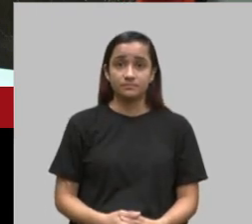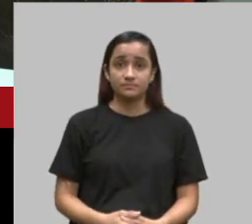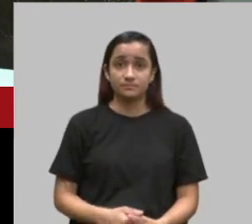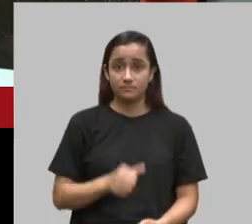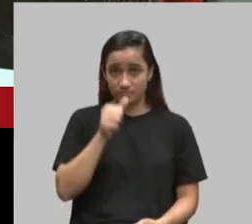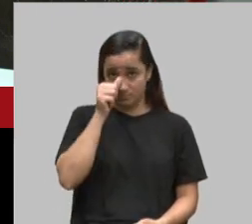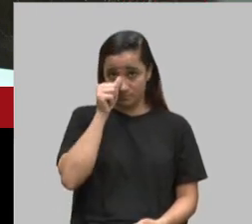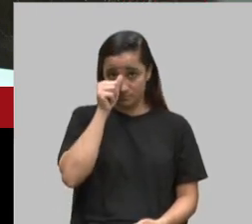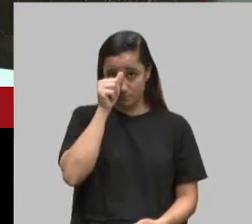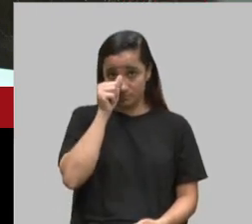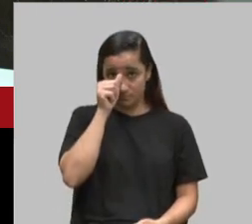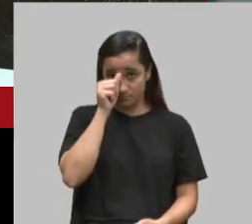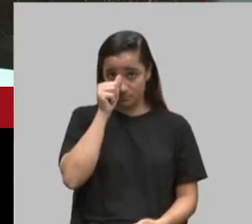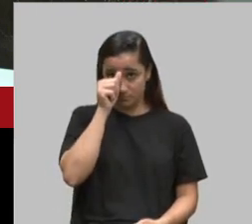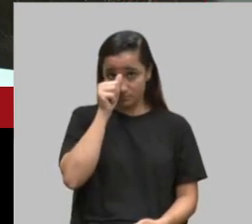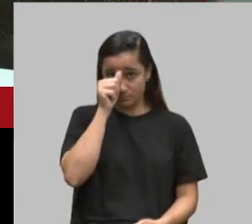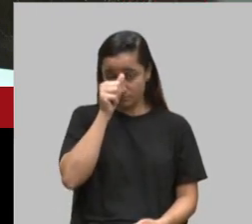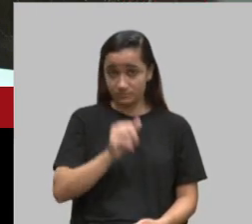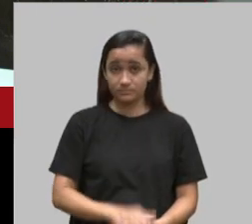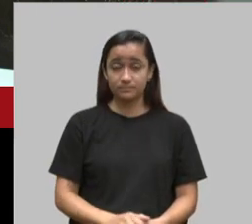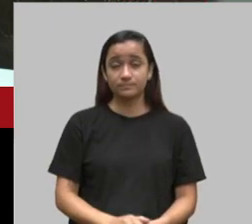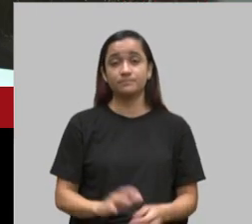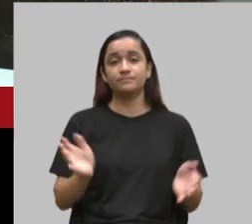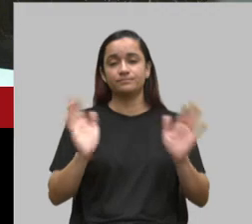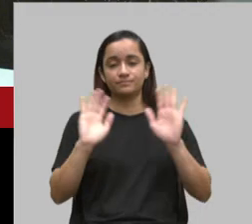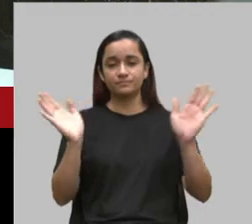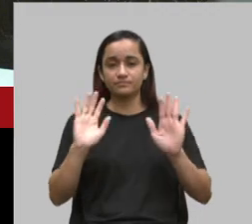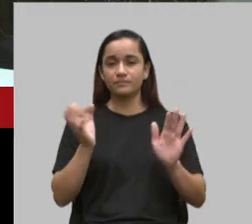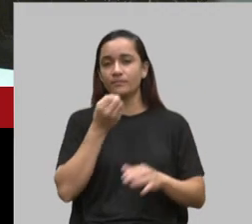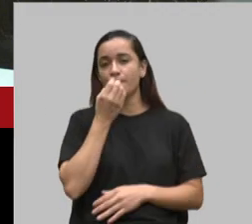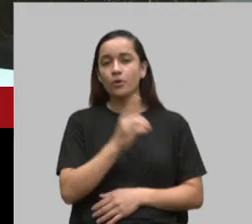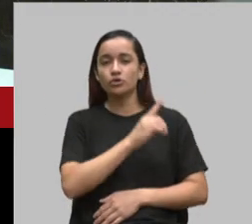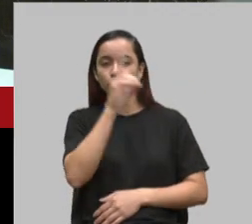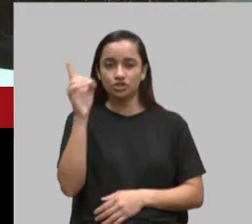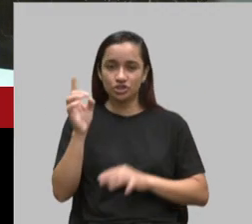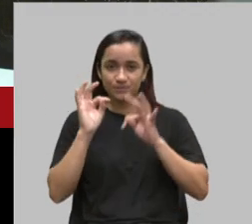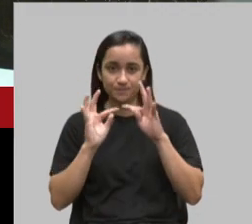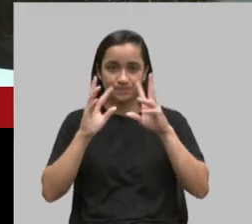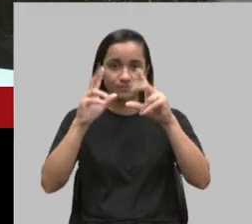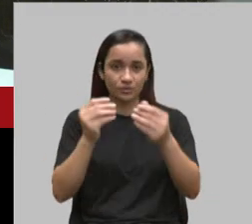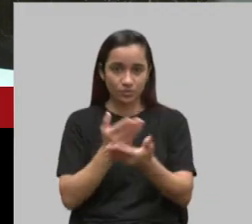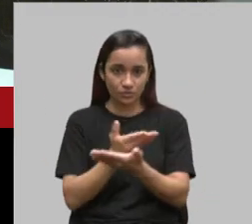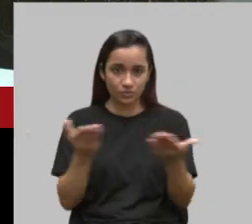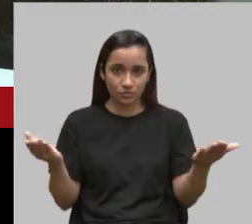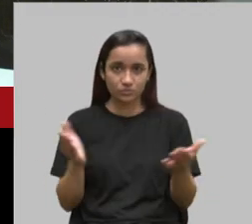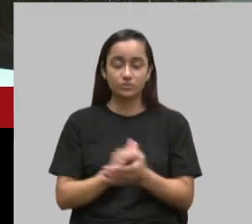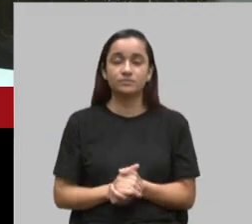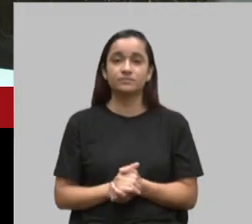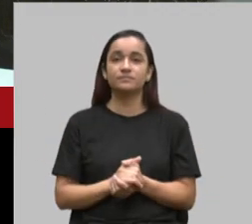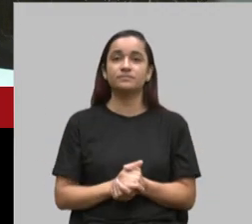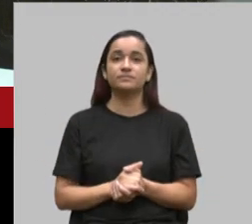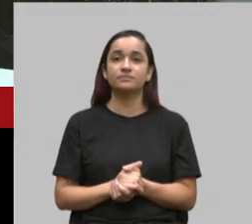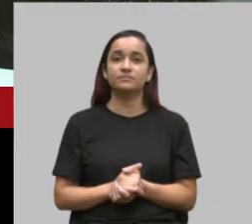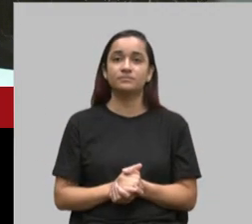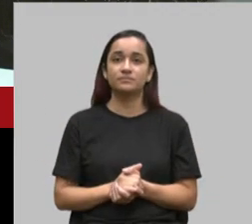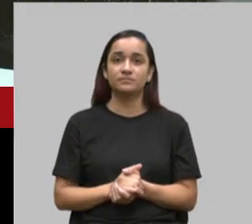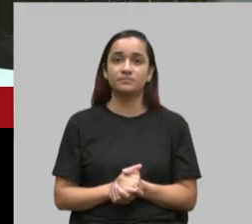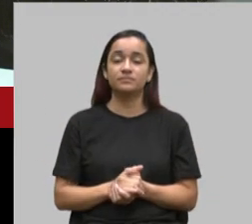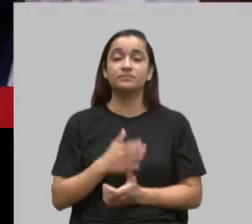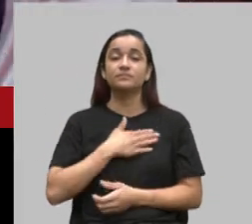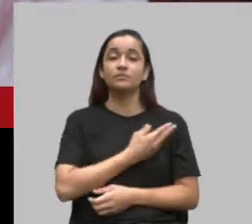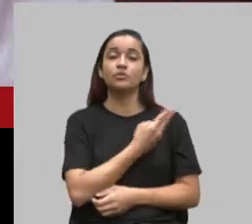Felipe Olá uma boa tarde a um bom dia a todos estava também meu nome é